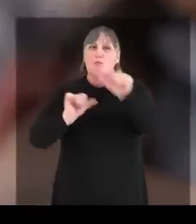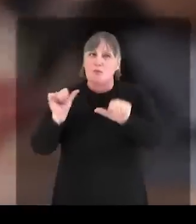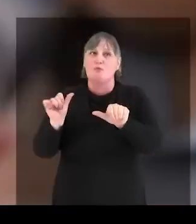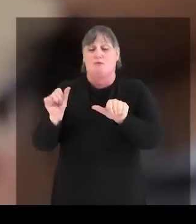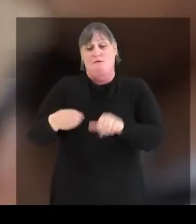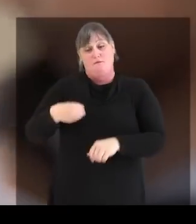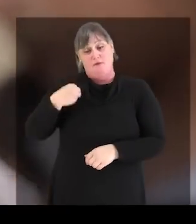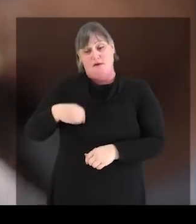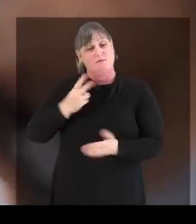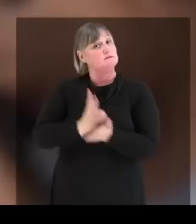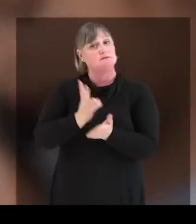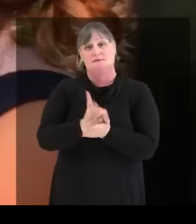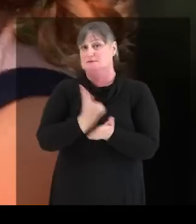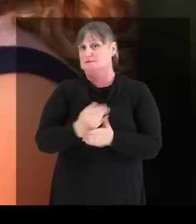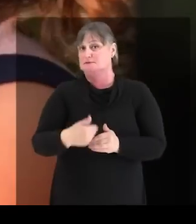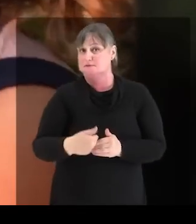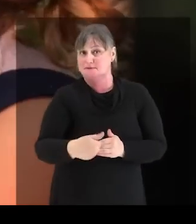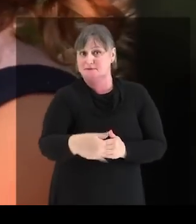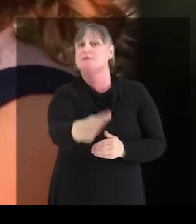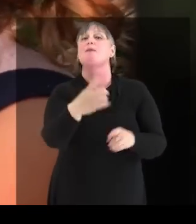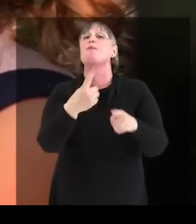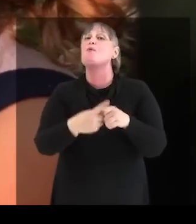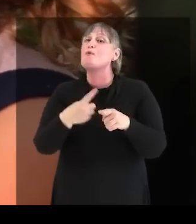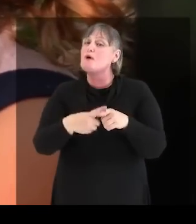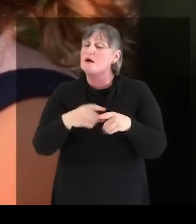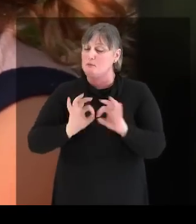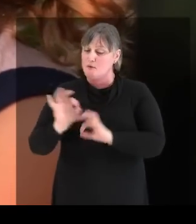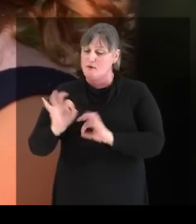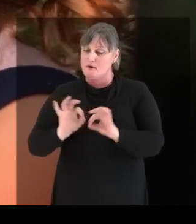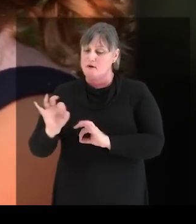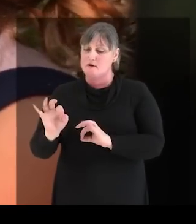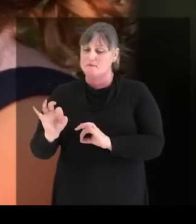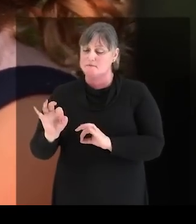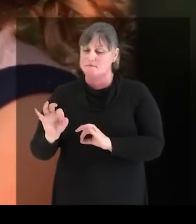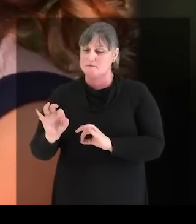revive, mas que permanece. Porque esse é um programa que...